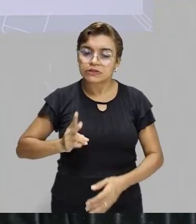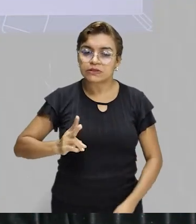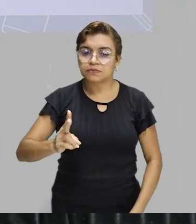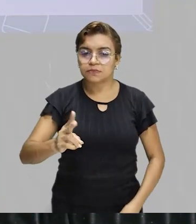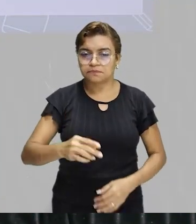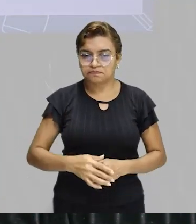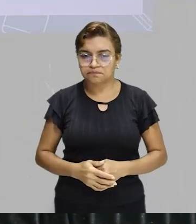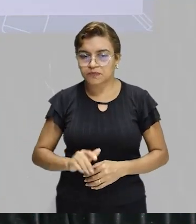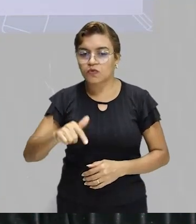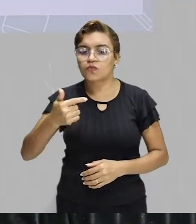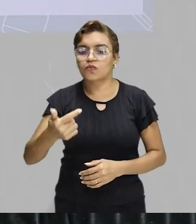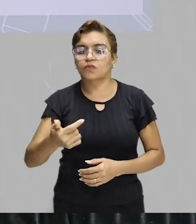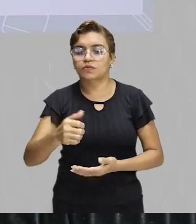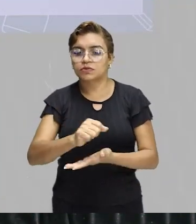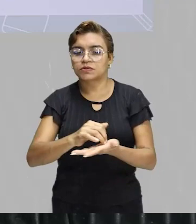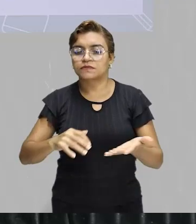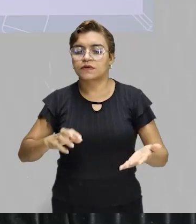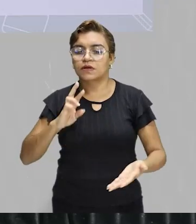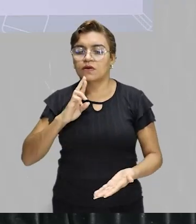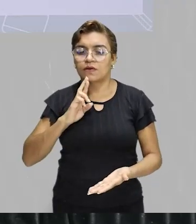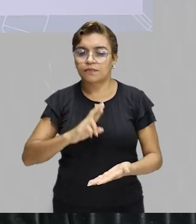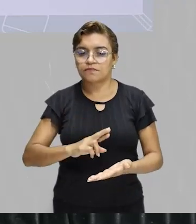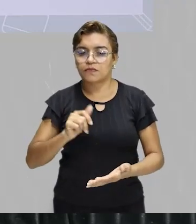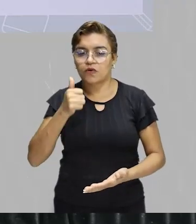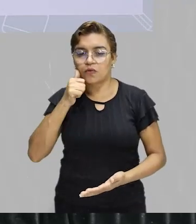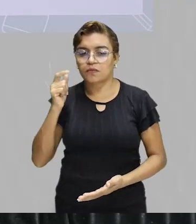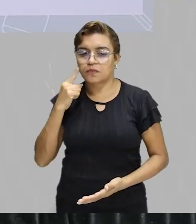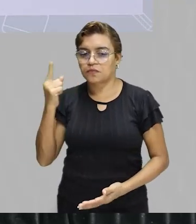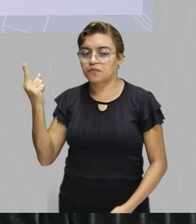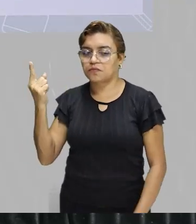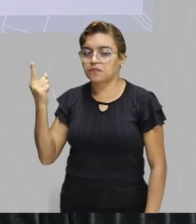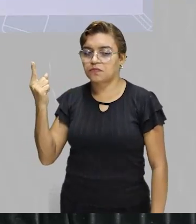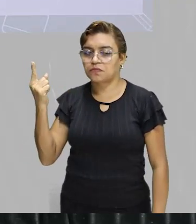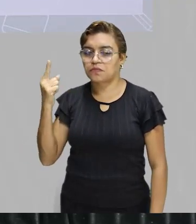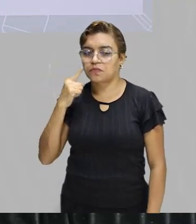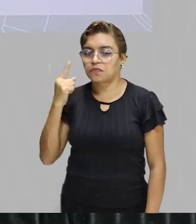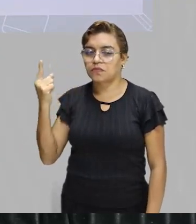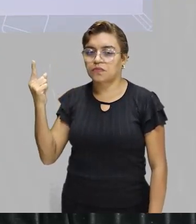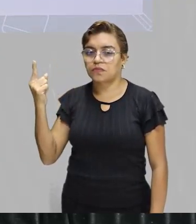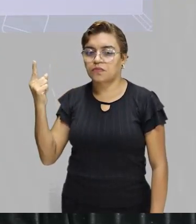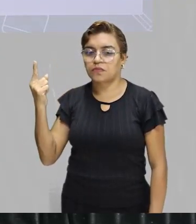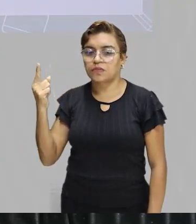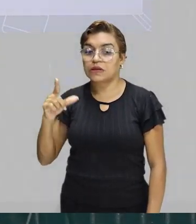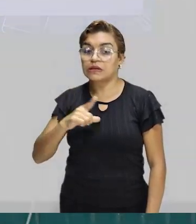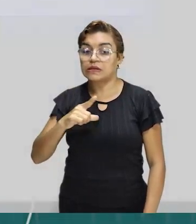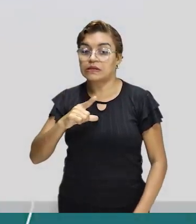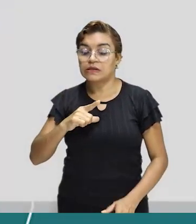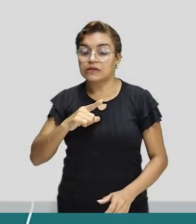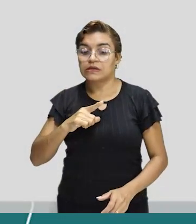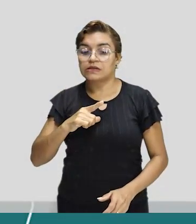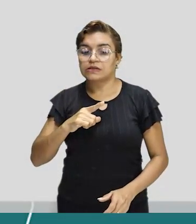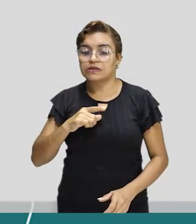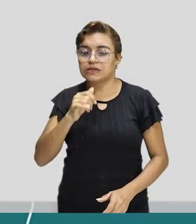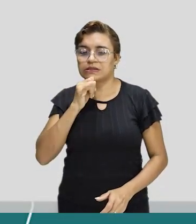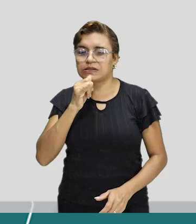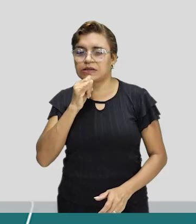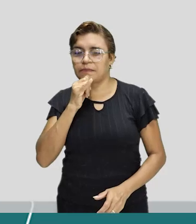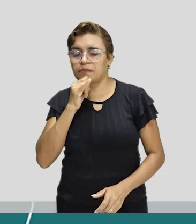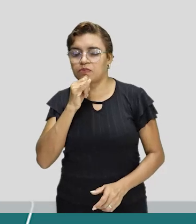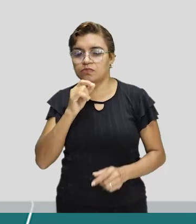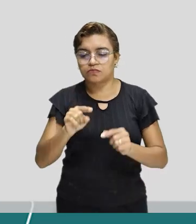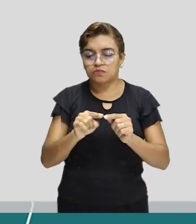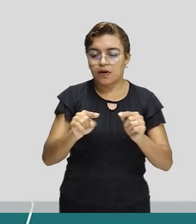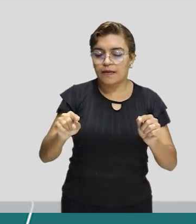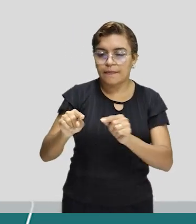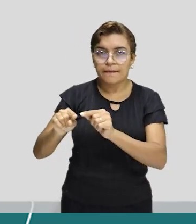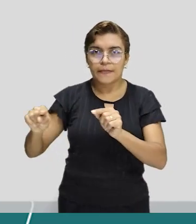constante. Outro exercício, aqui de vestibular, eu tenho dois espaços em uma frase interrogativa. Como é que eu sei que é